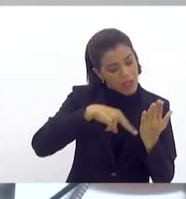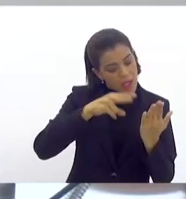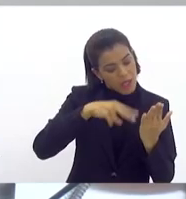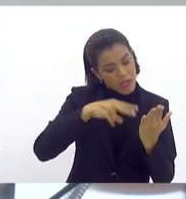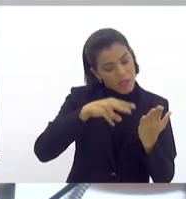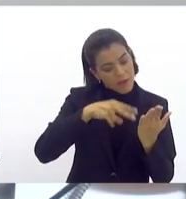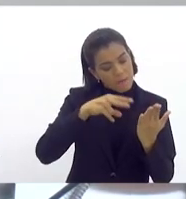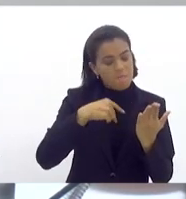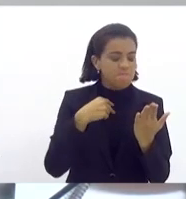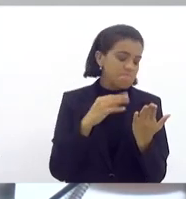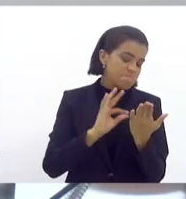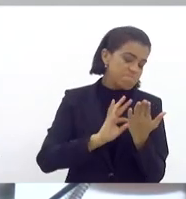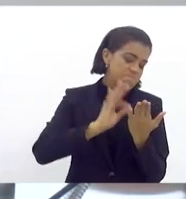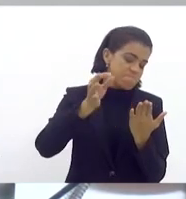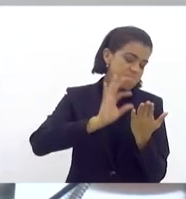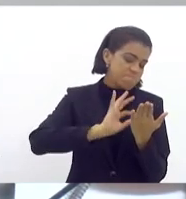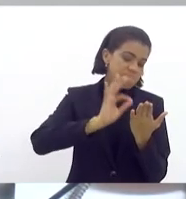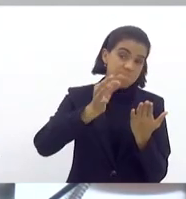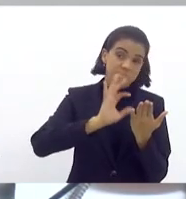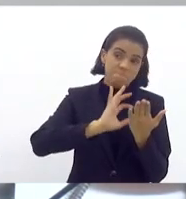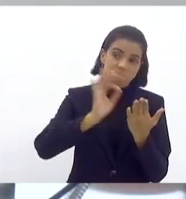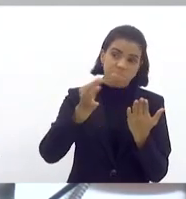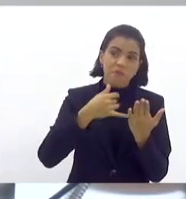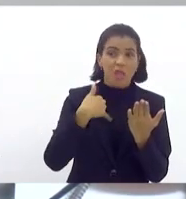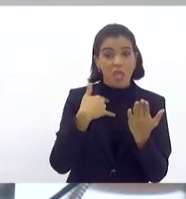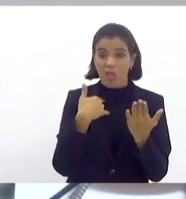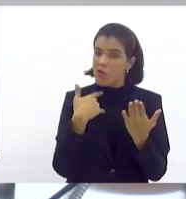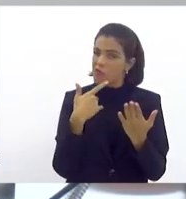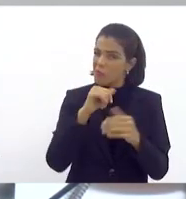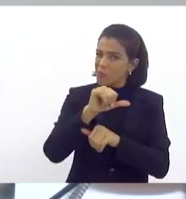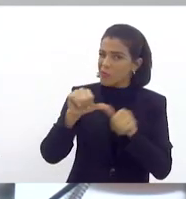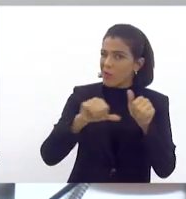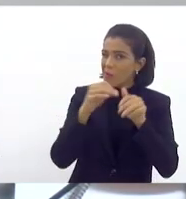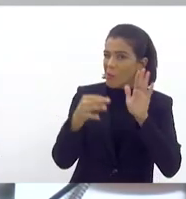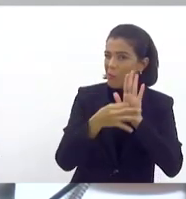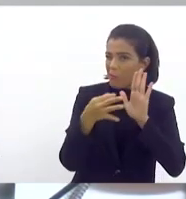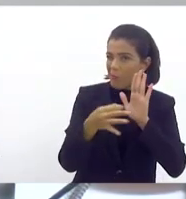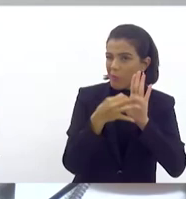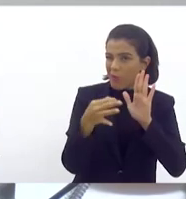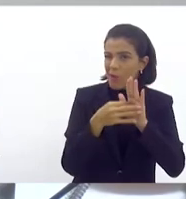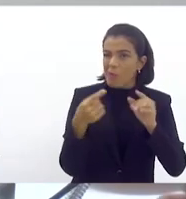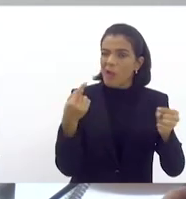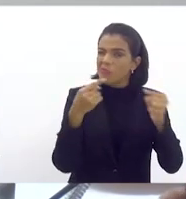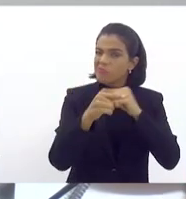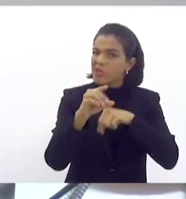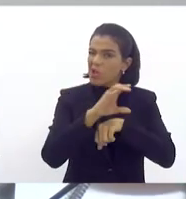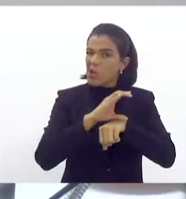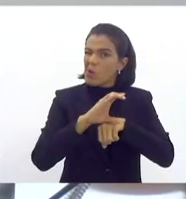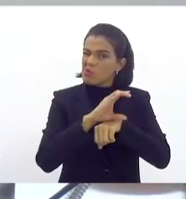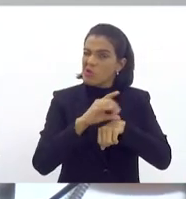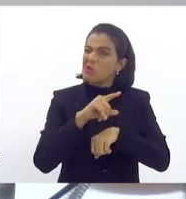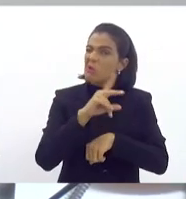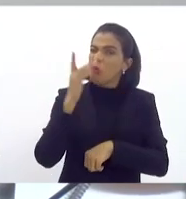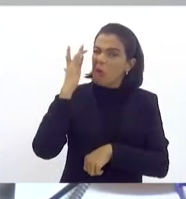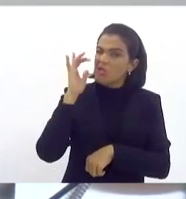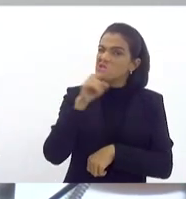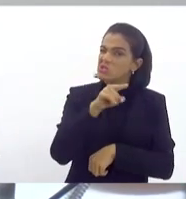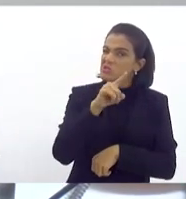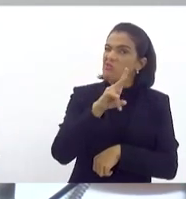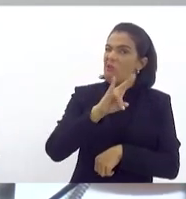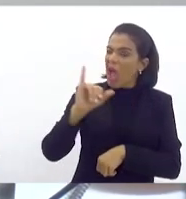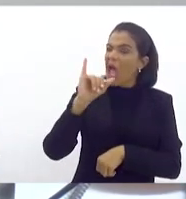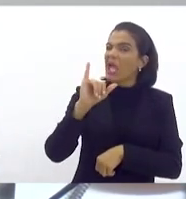lei, eu estou tendente a mudar o meu parecer para votar pela incondicionalidade. Eu acho que isso vai gerar